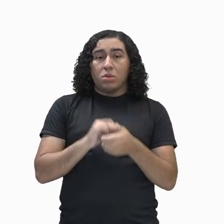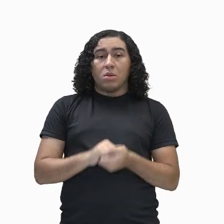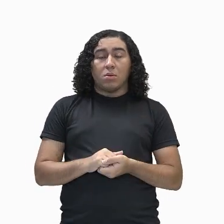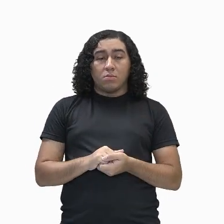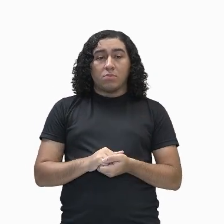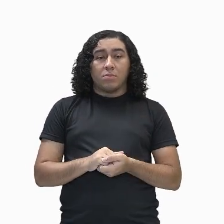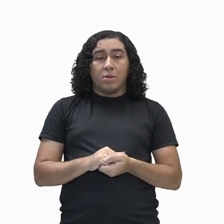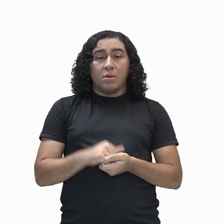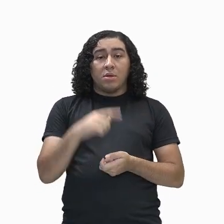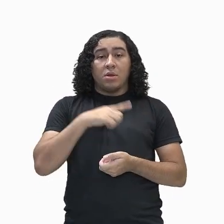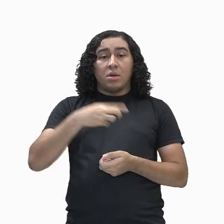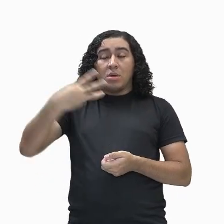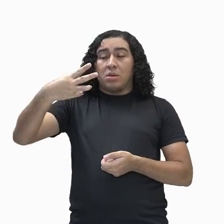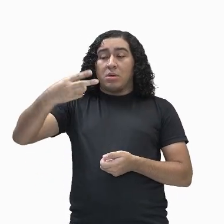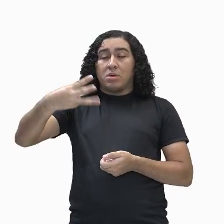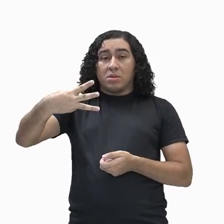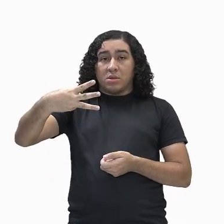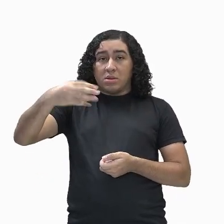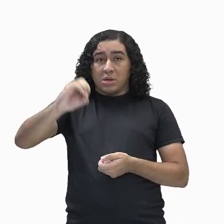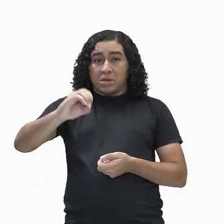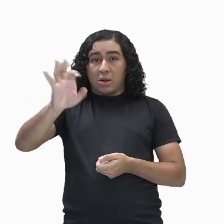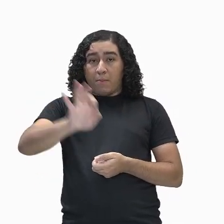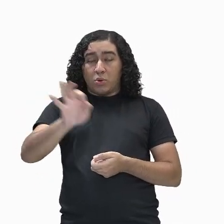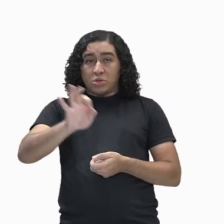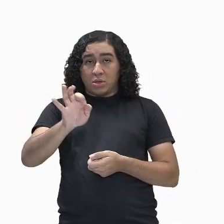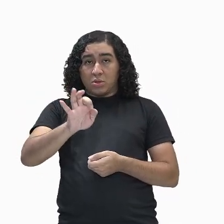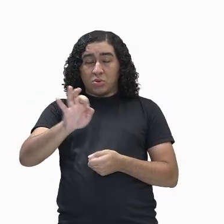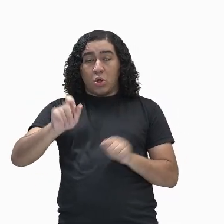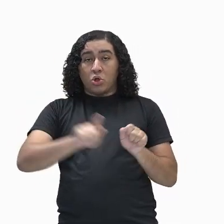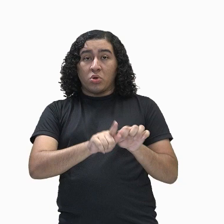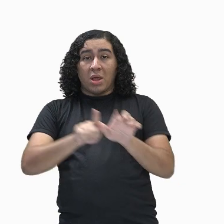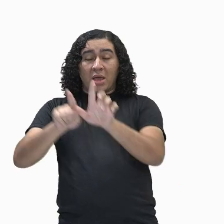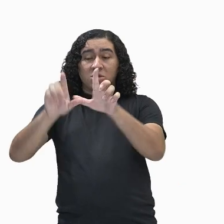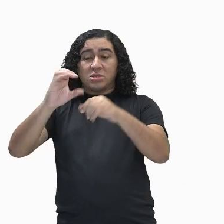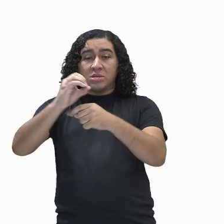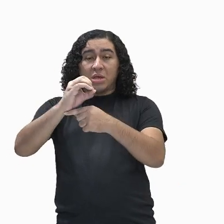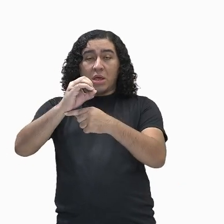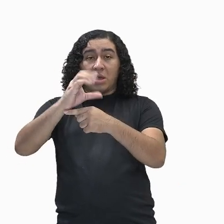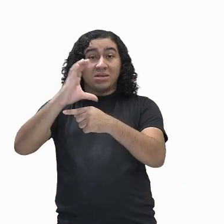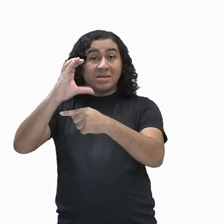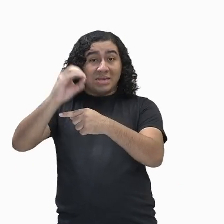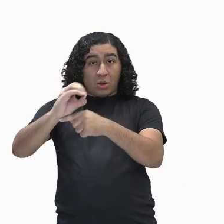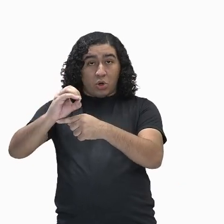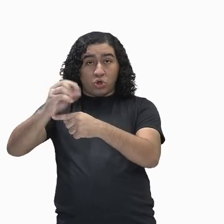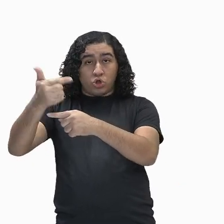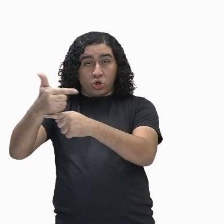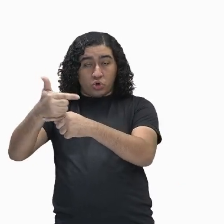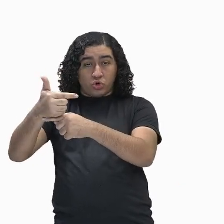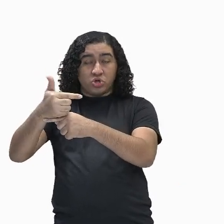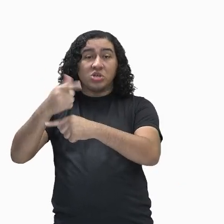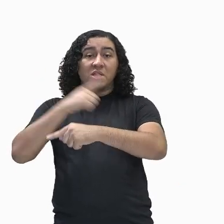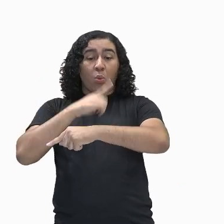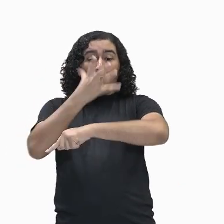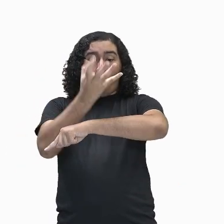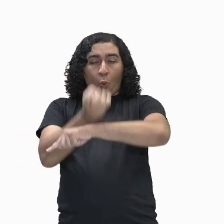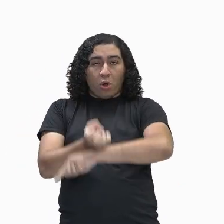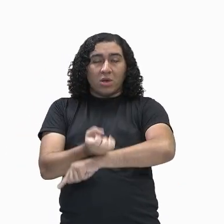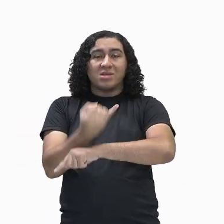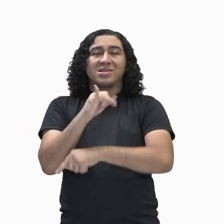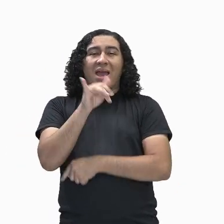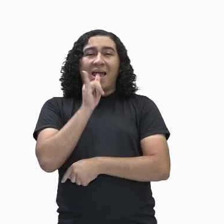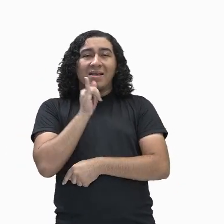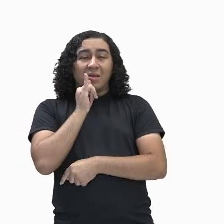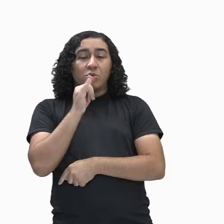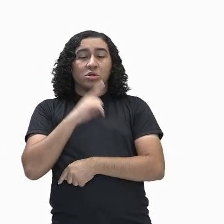absorver 30% do gás carbônico da atmosfera. Você deve ter ouvido falar, né, que o gás carbônico em excesso